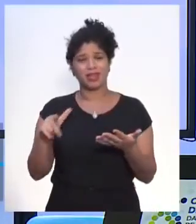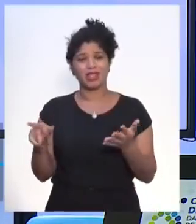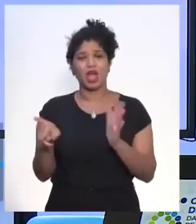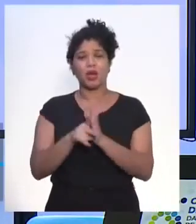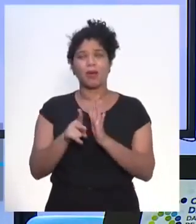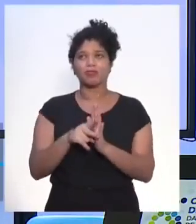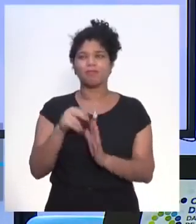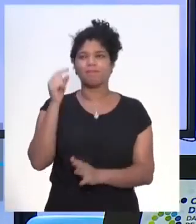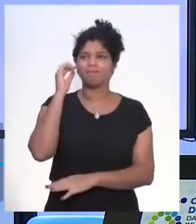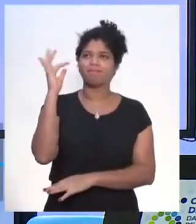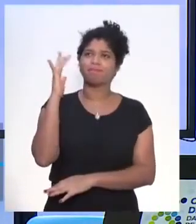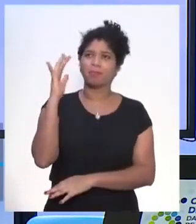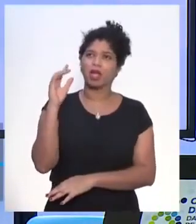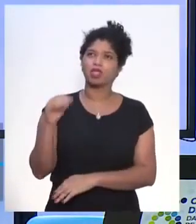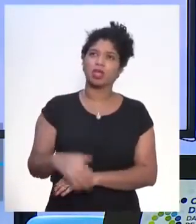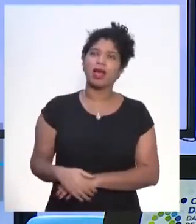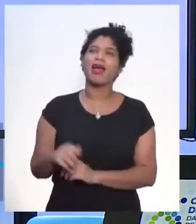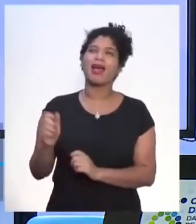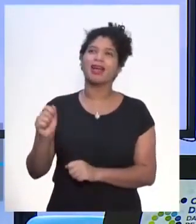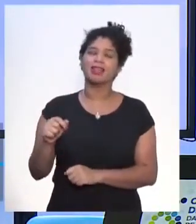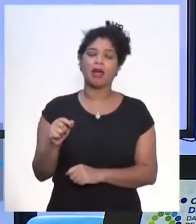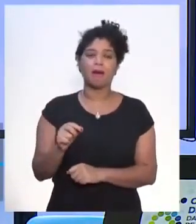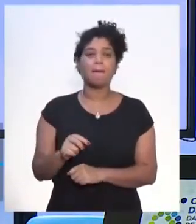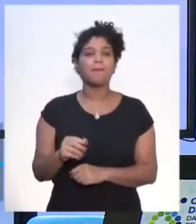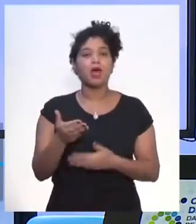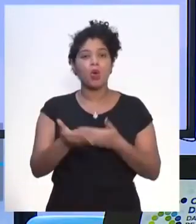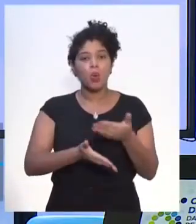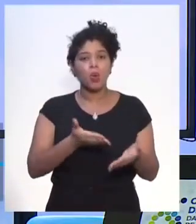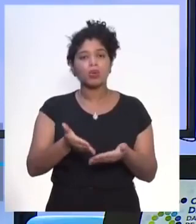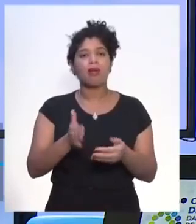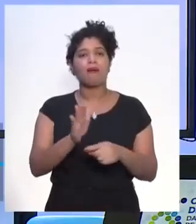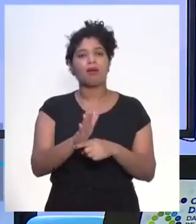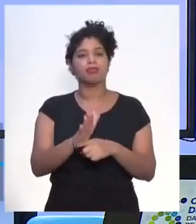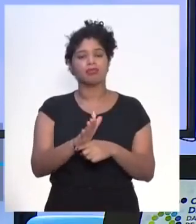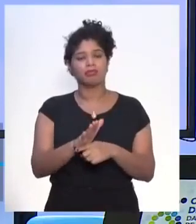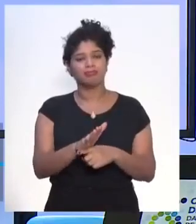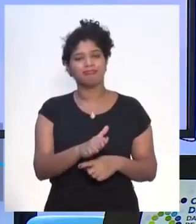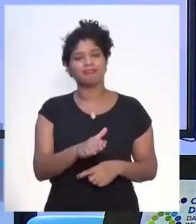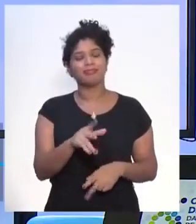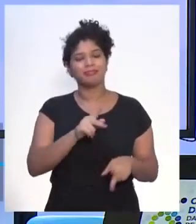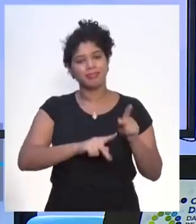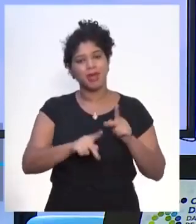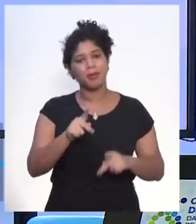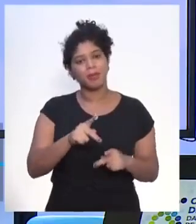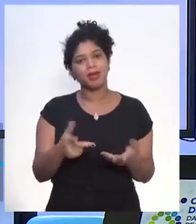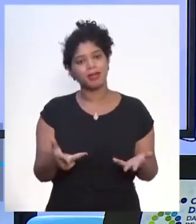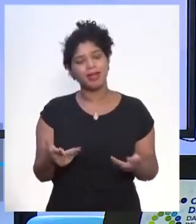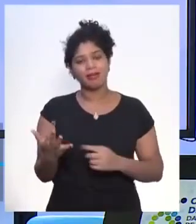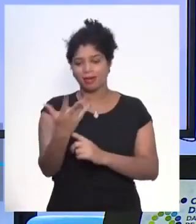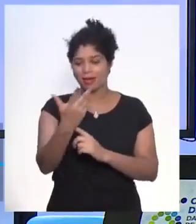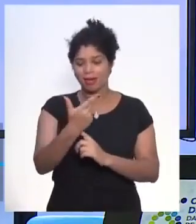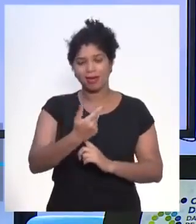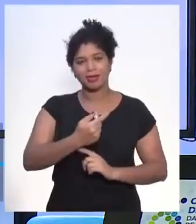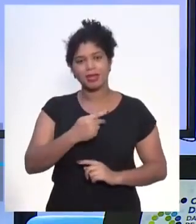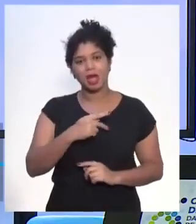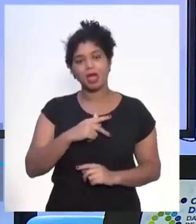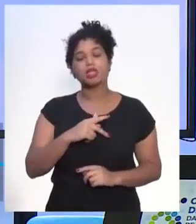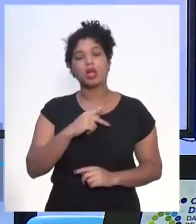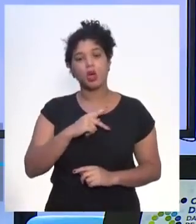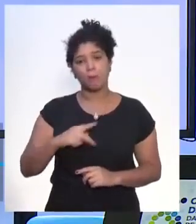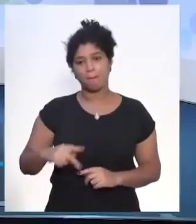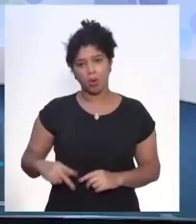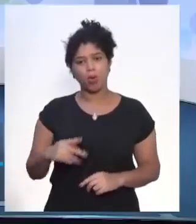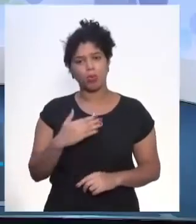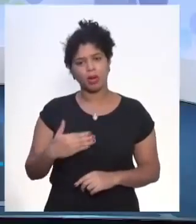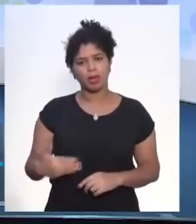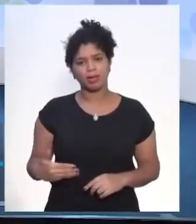é pensada para o bem-estar da população. Então, a arte pública, geralmente, né, ela está ali